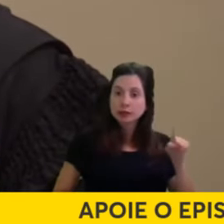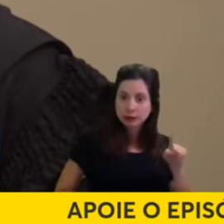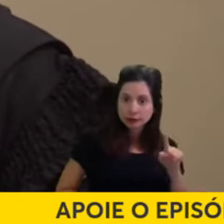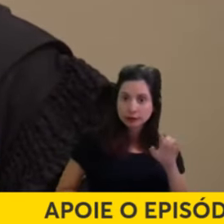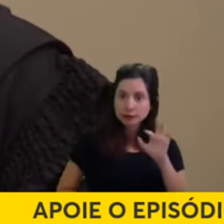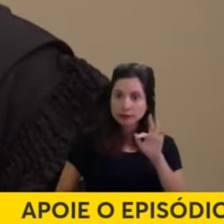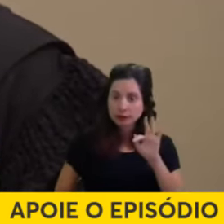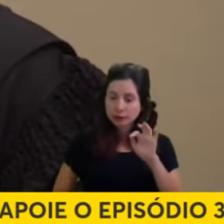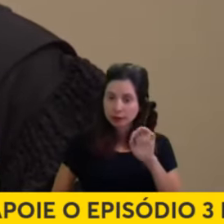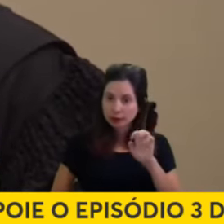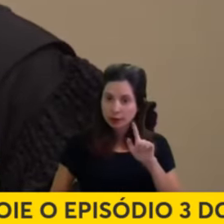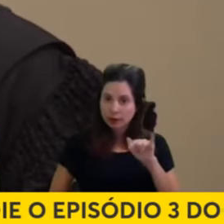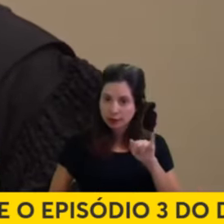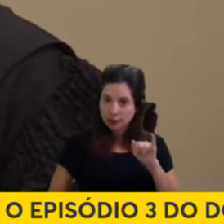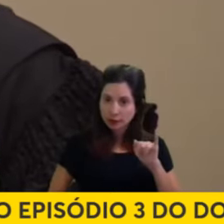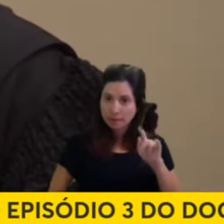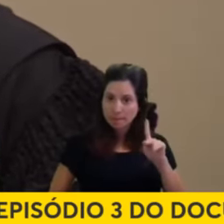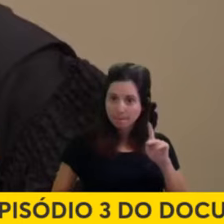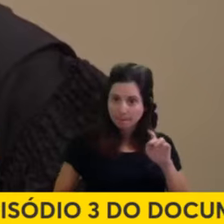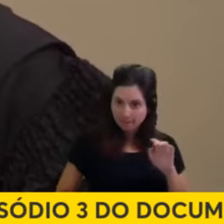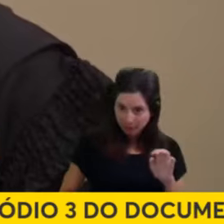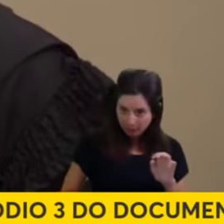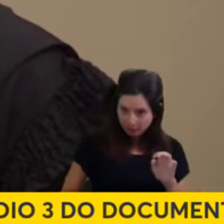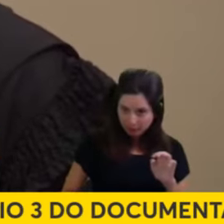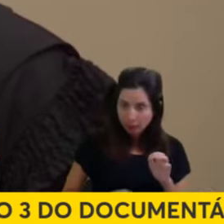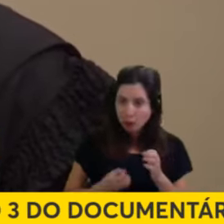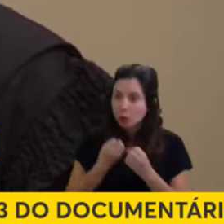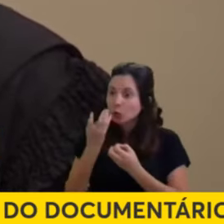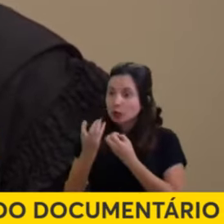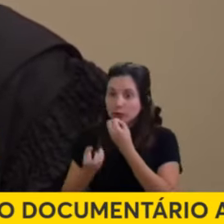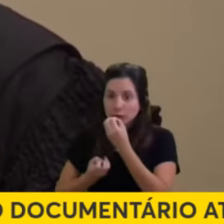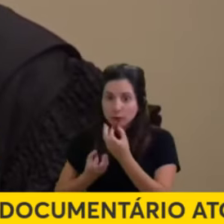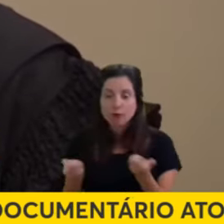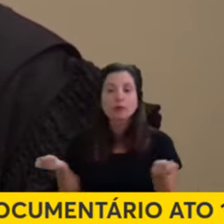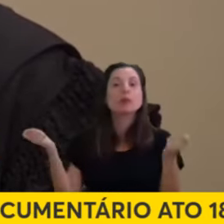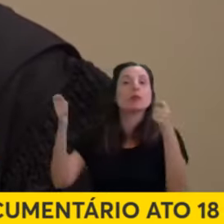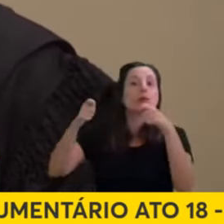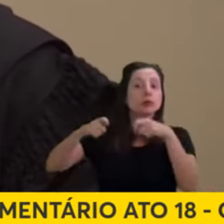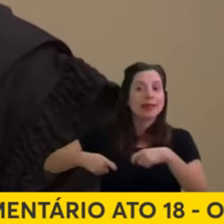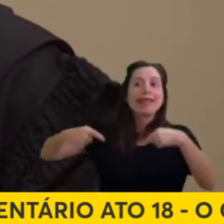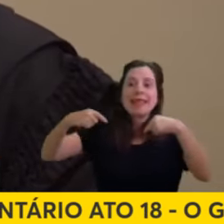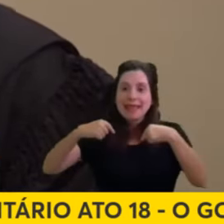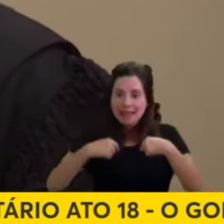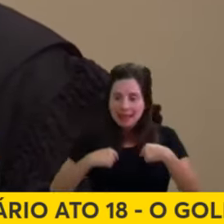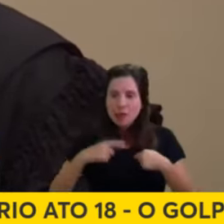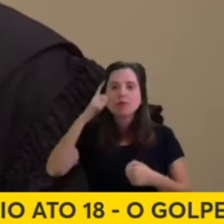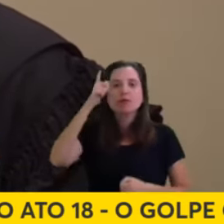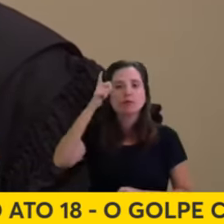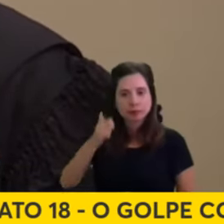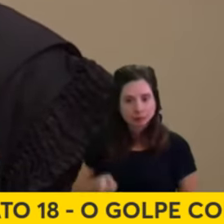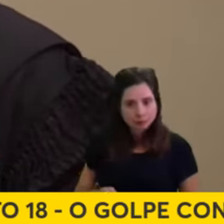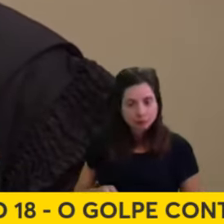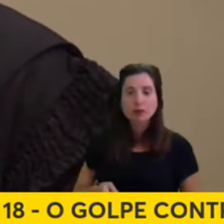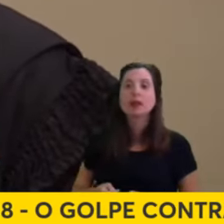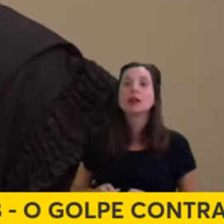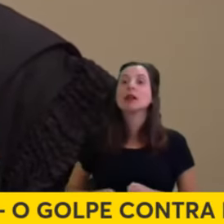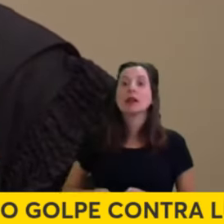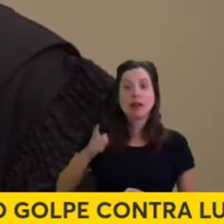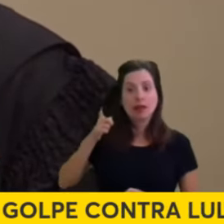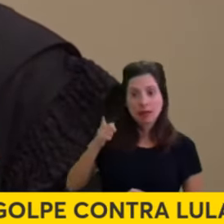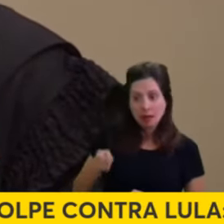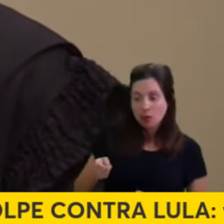frisar senhor presidente que o depoimento pessoal do investigado somente foi possível porque assim eu o determinei já que os autores dele